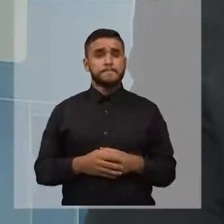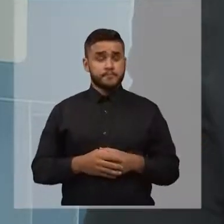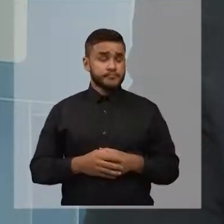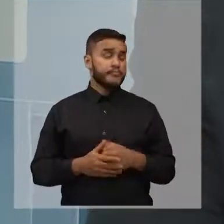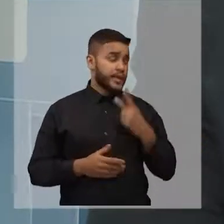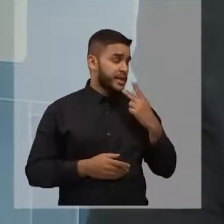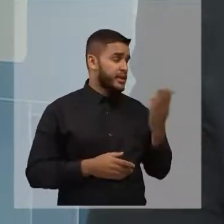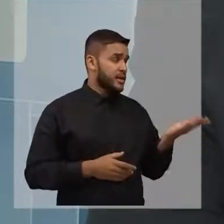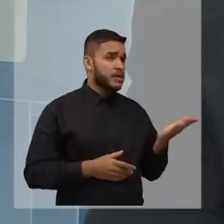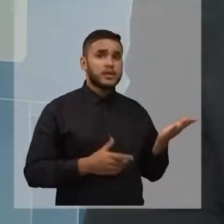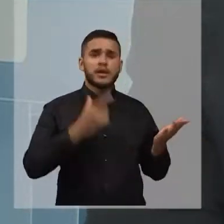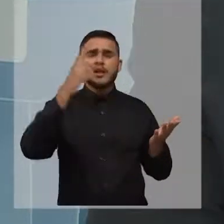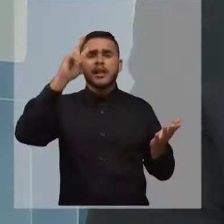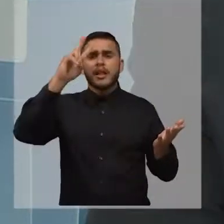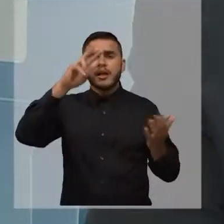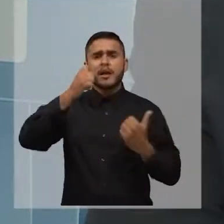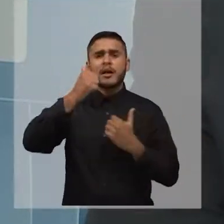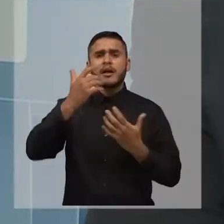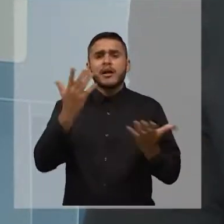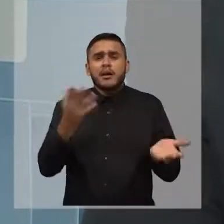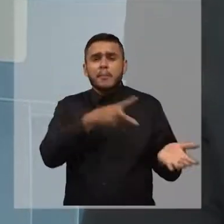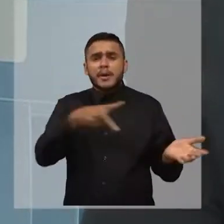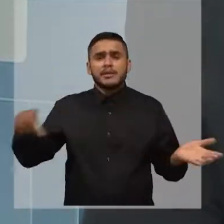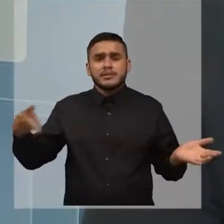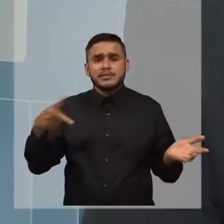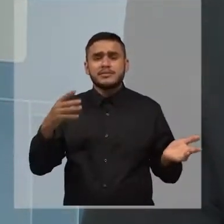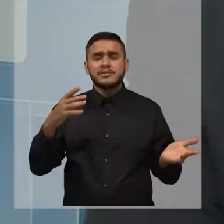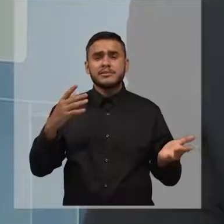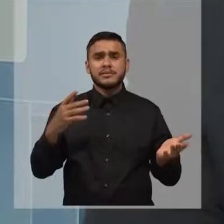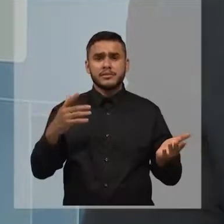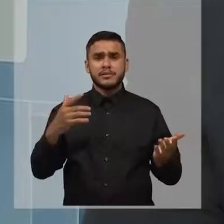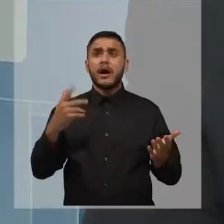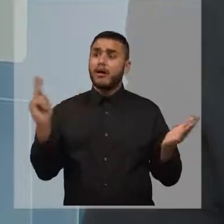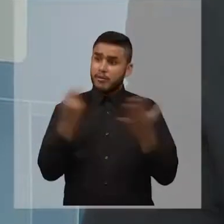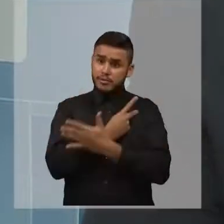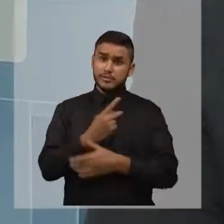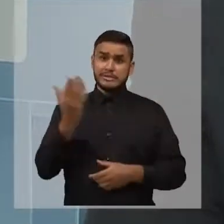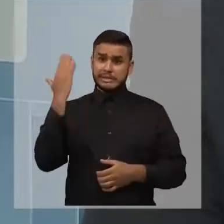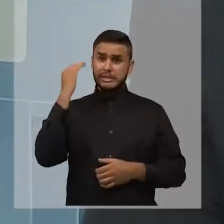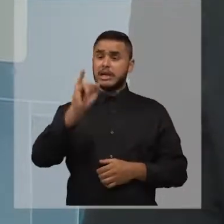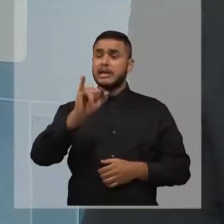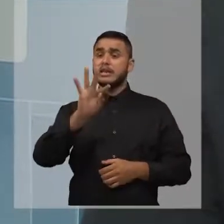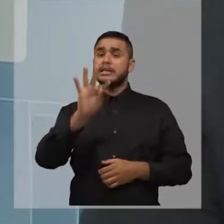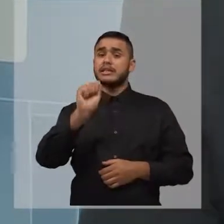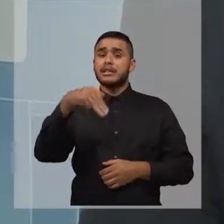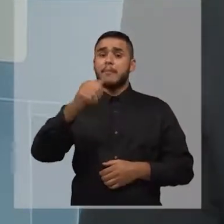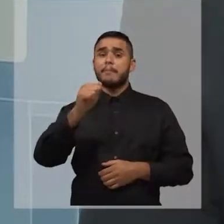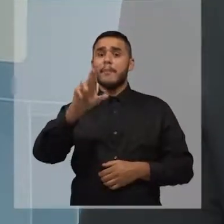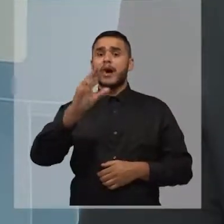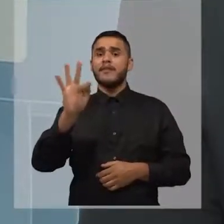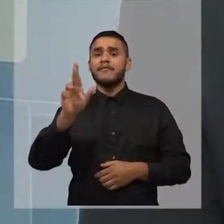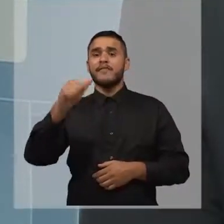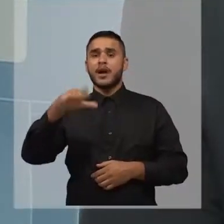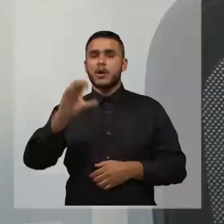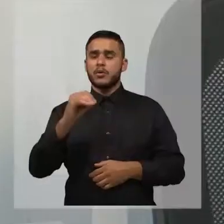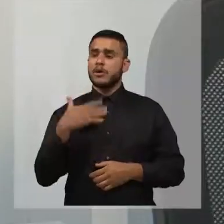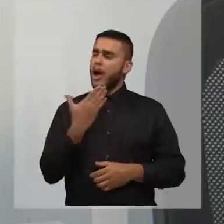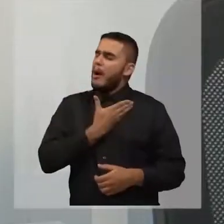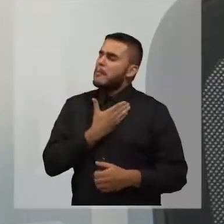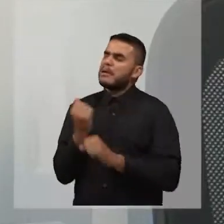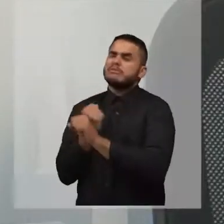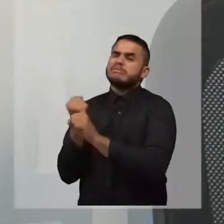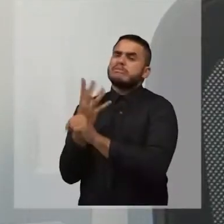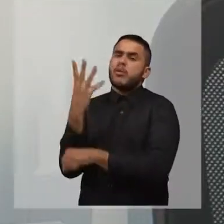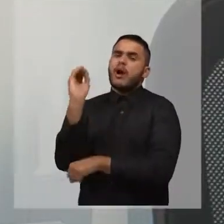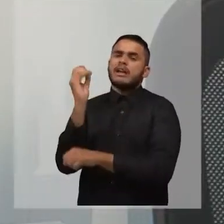República, Itamar Franco, fez isso com a Grives, cara. Um amigo dele de 40 anos. E afastou mesmo. Afastou a Grives, que era até mais importante.